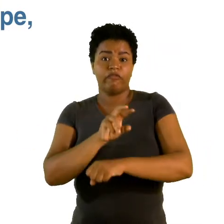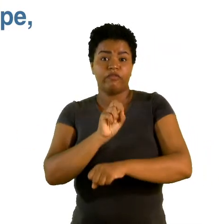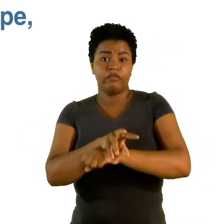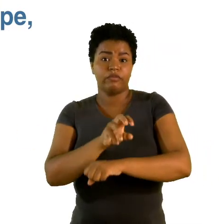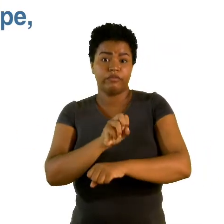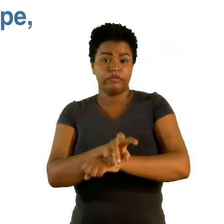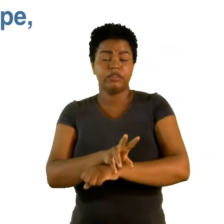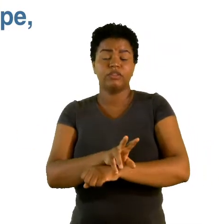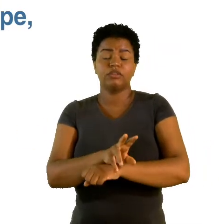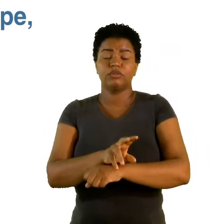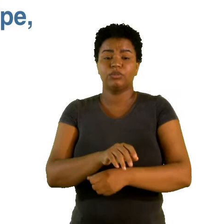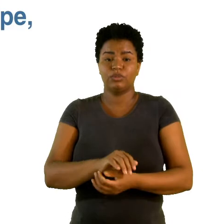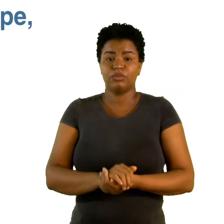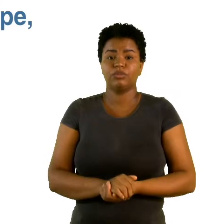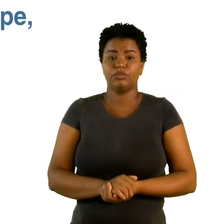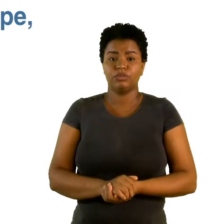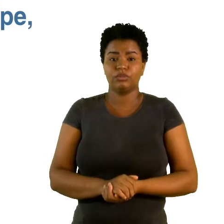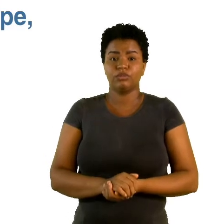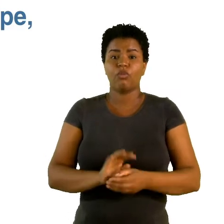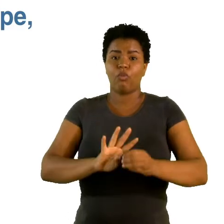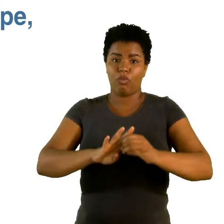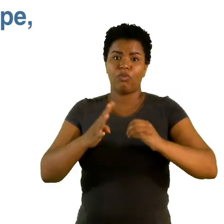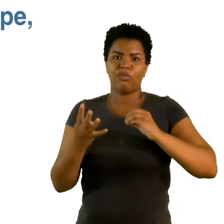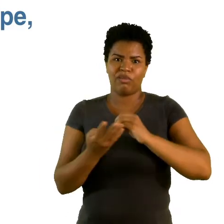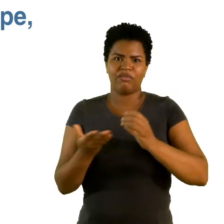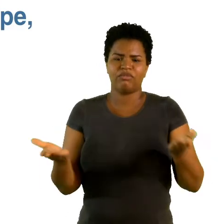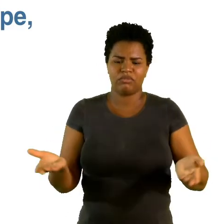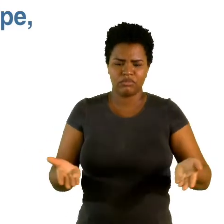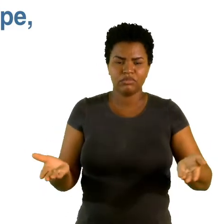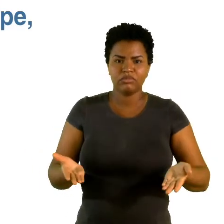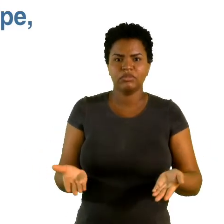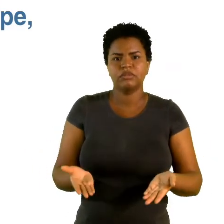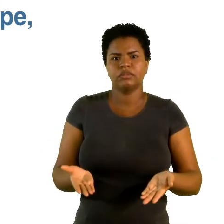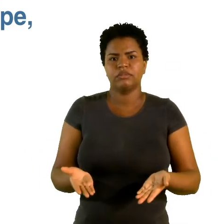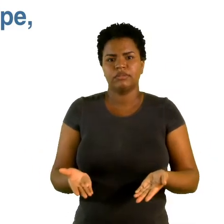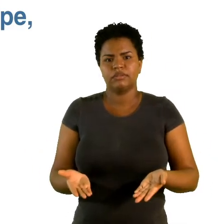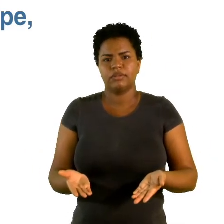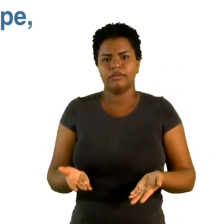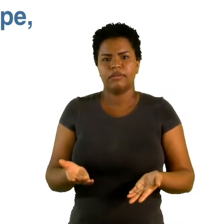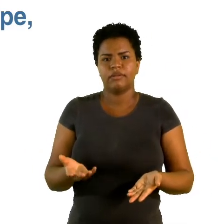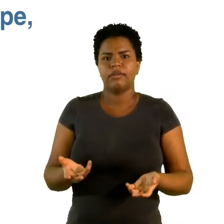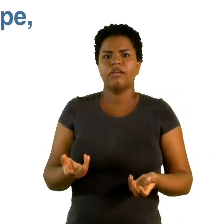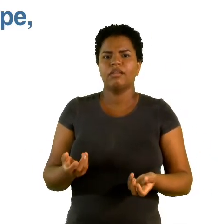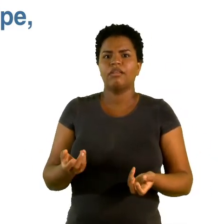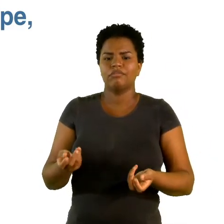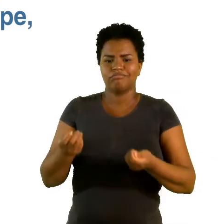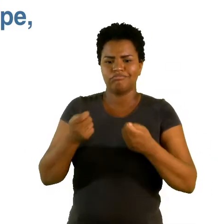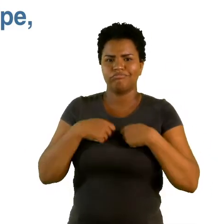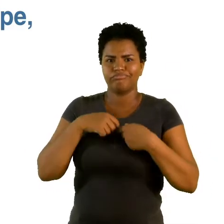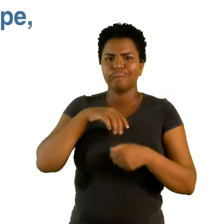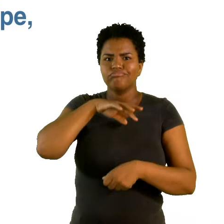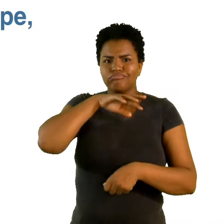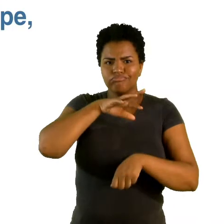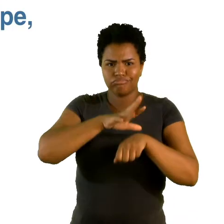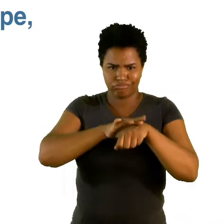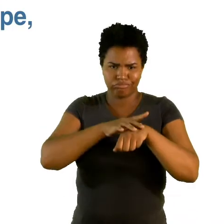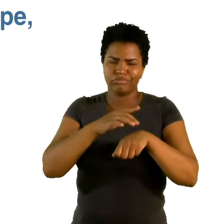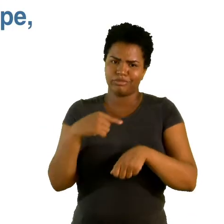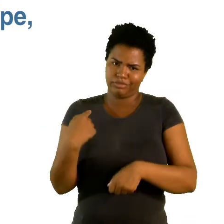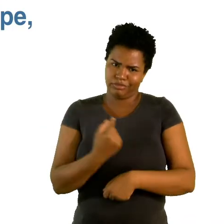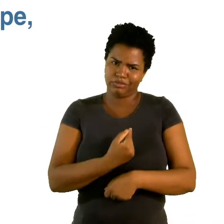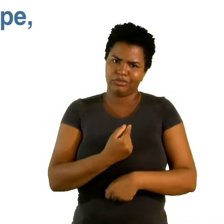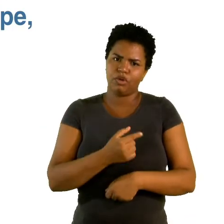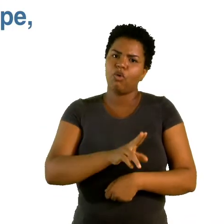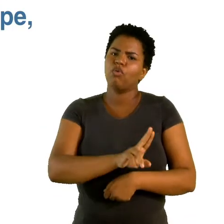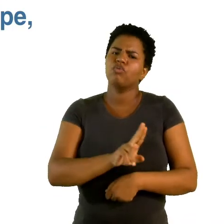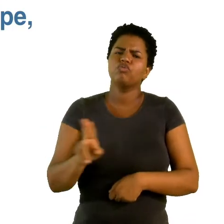né? O coronavírus, ele traz doença para nós, não é? Qual é o nome da